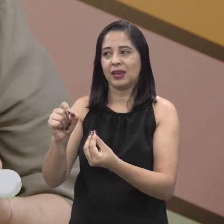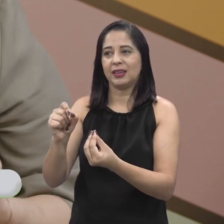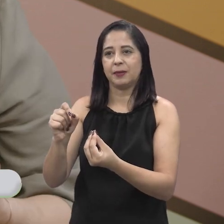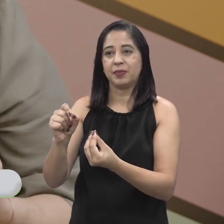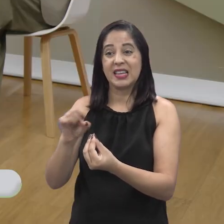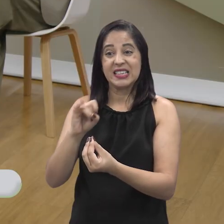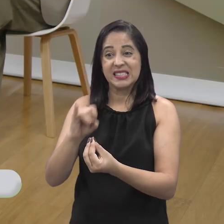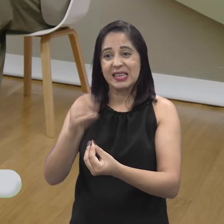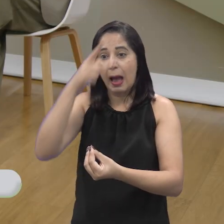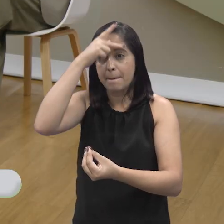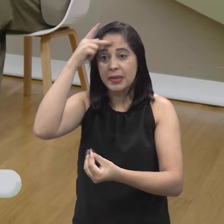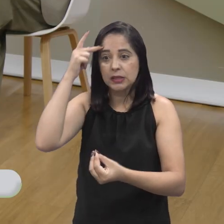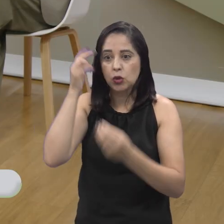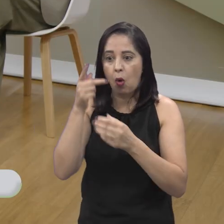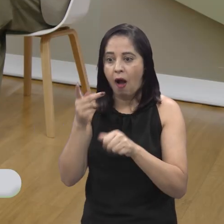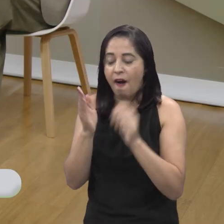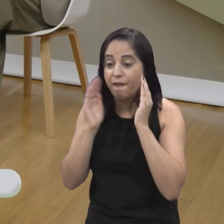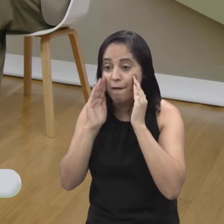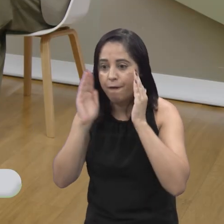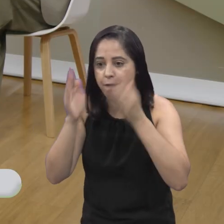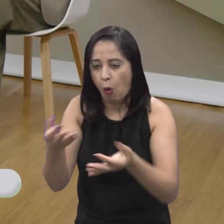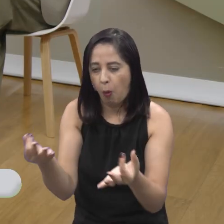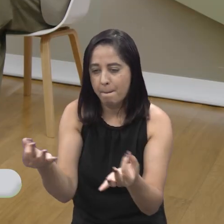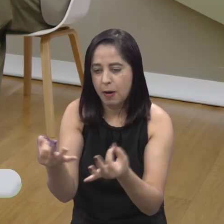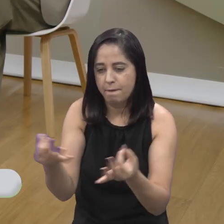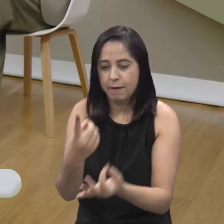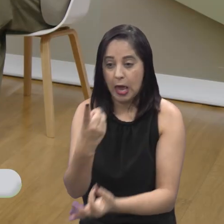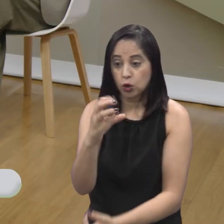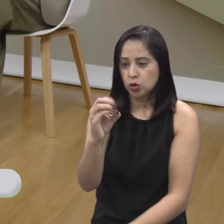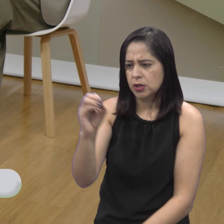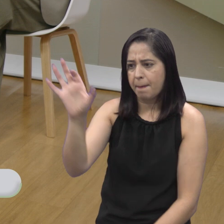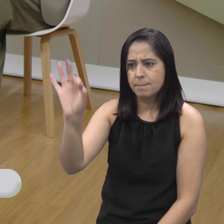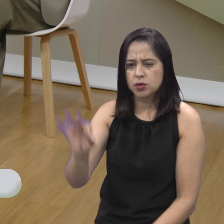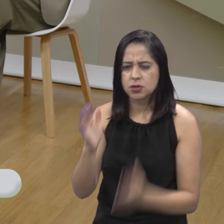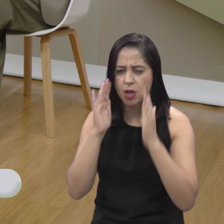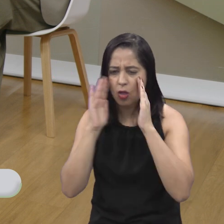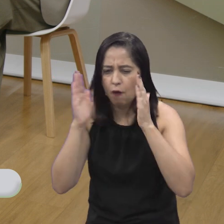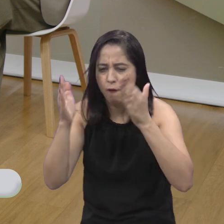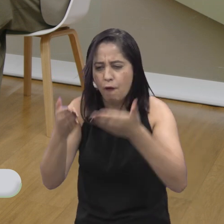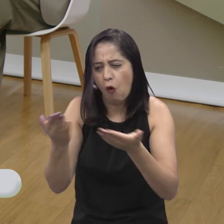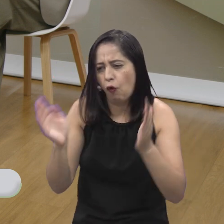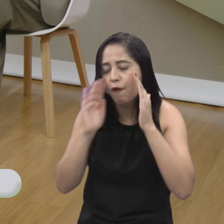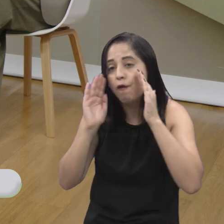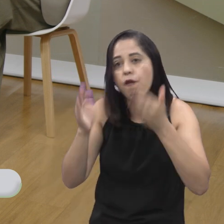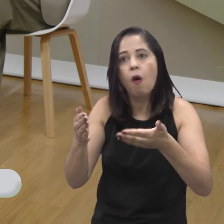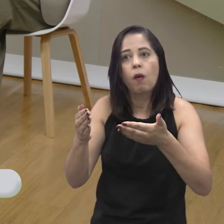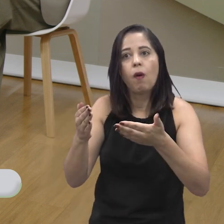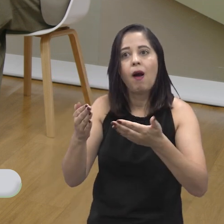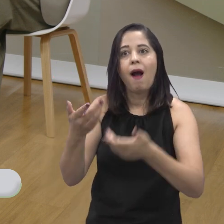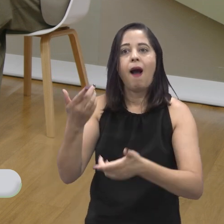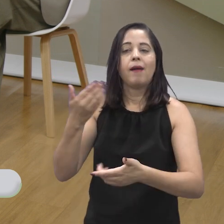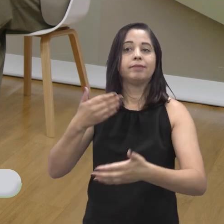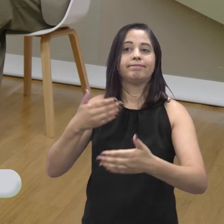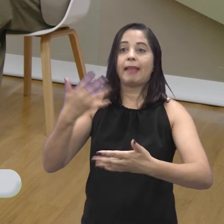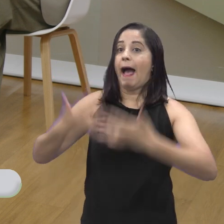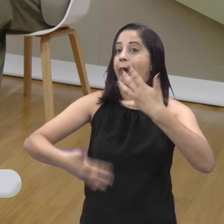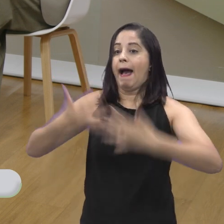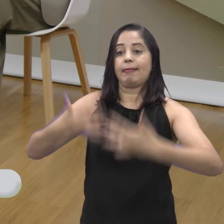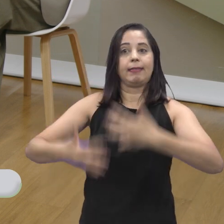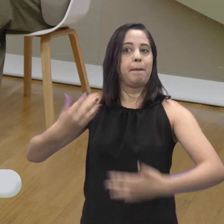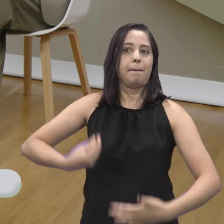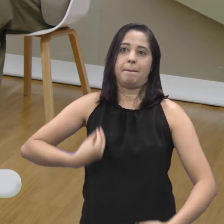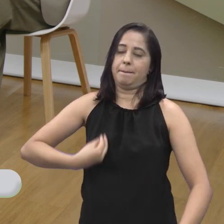pela perfeição, ela atrapalha a saúde emocional do indivíduo, né? Então, nós temos que, ao enxergar, de se